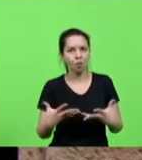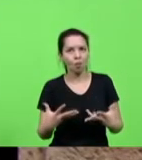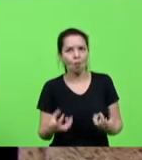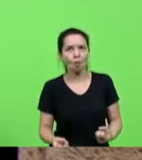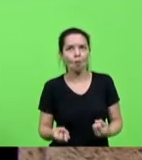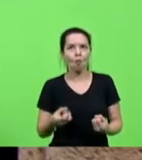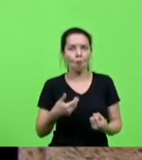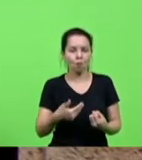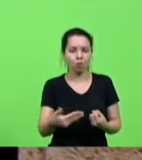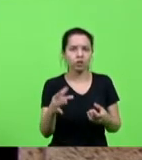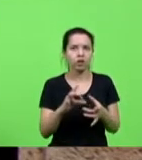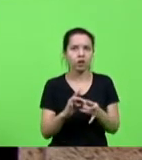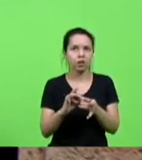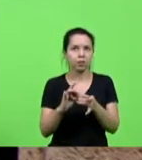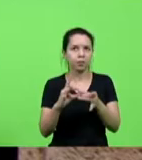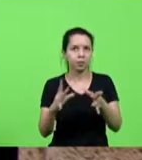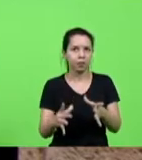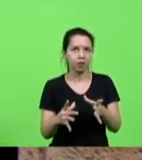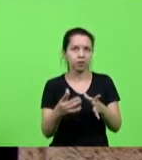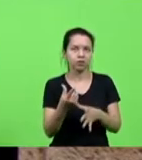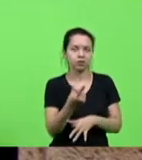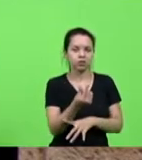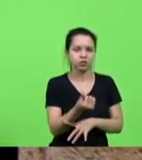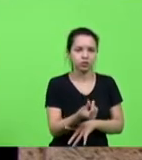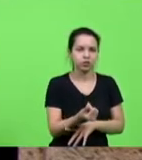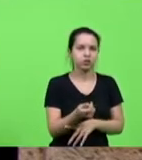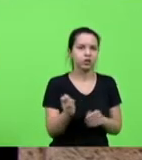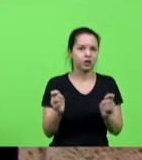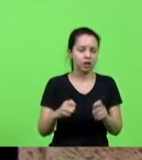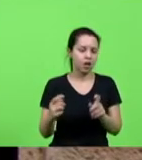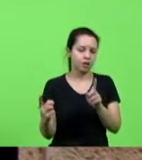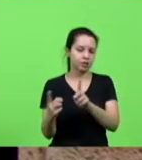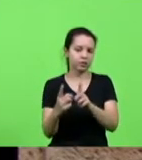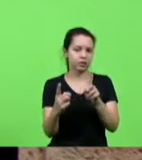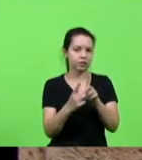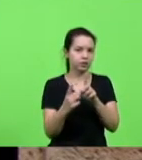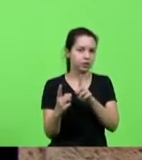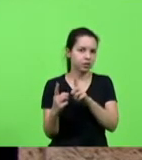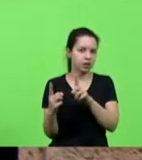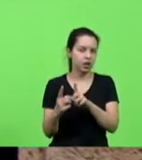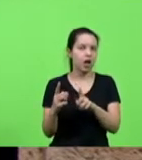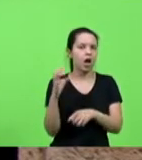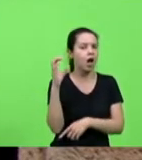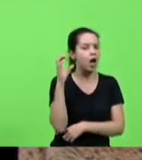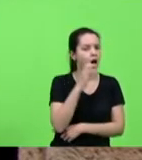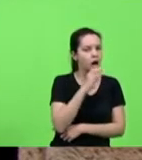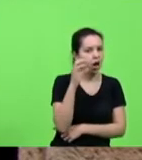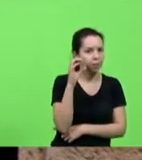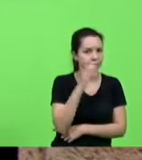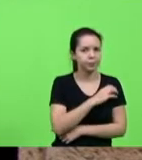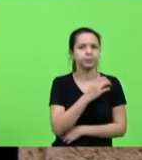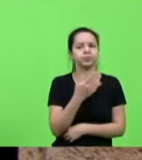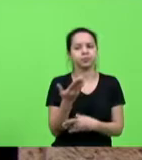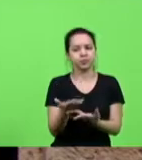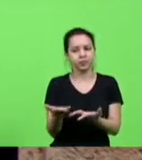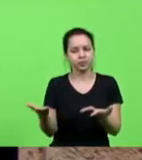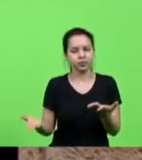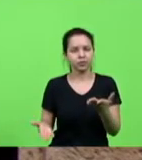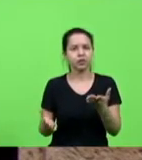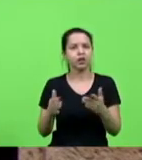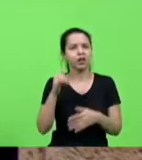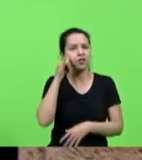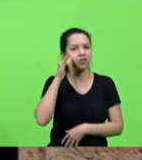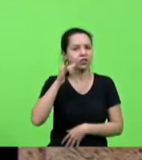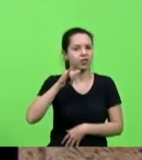para a liberação de recursos para que possa atender de maneira prática, rápida, eficaz, para que a gente possa minimizar os